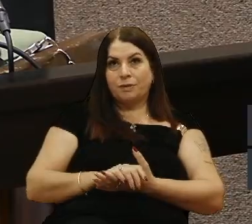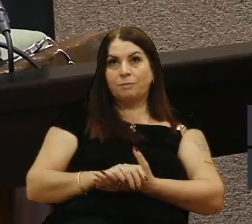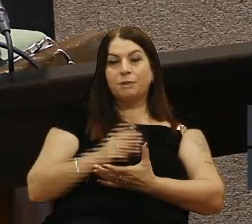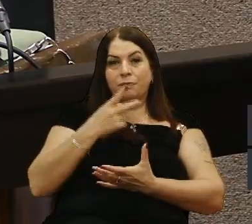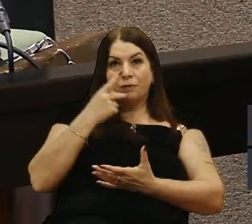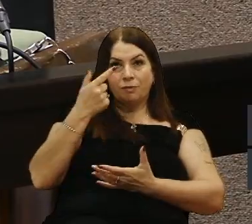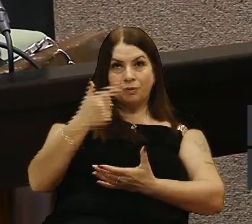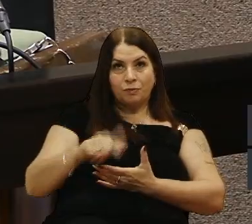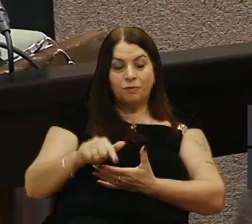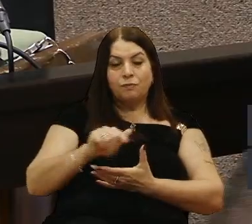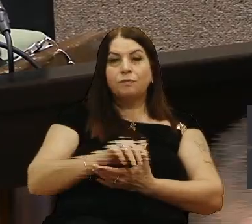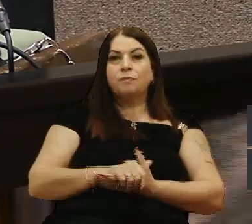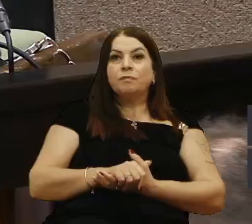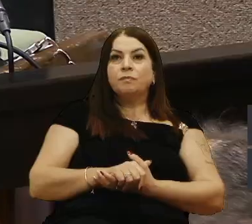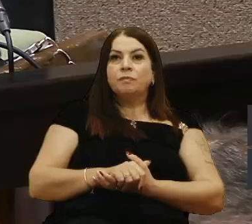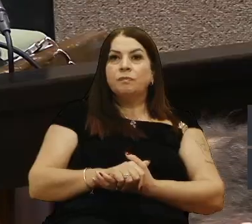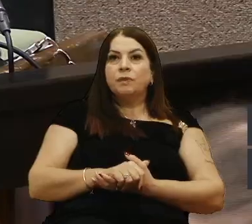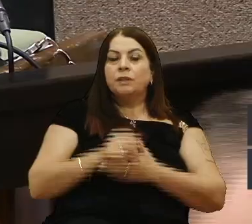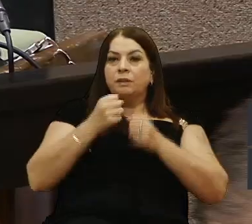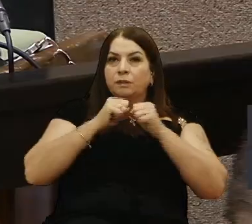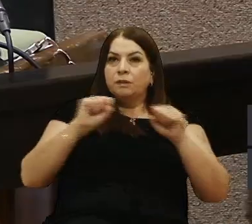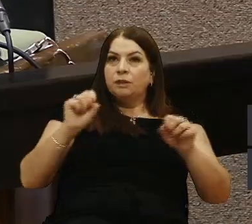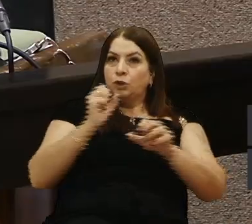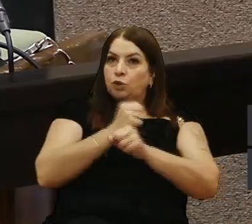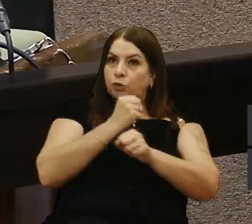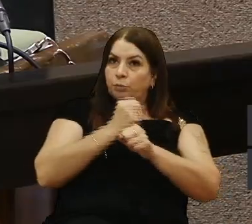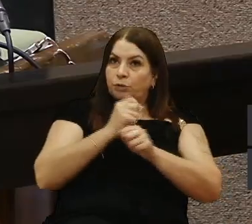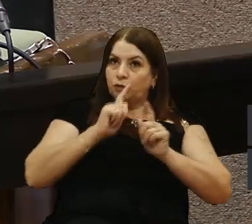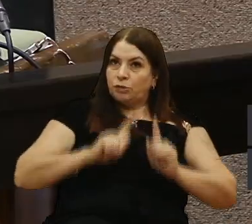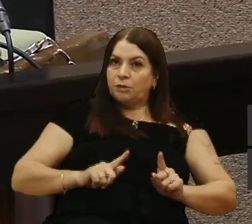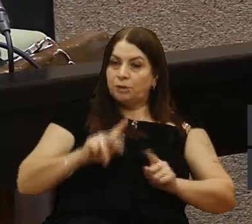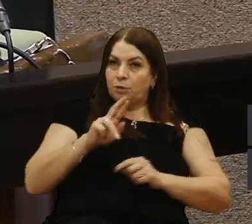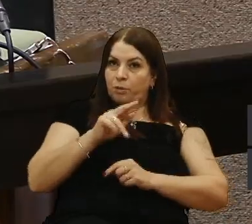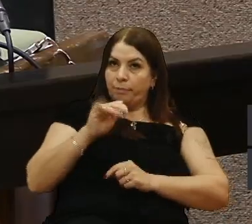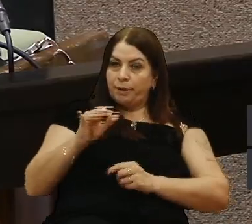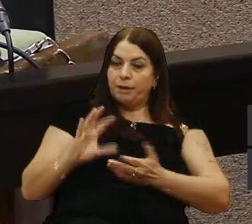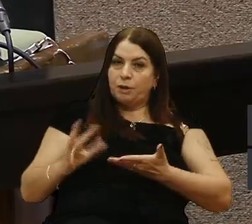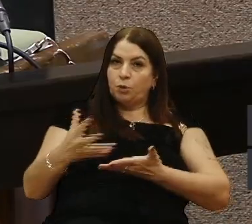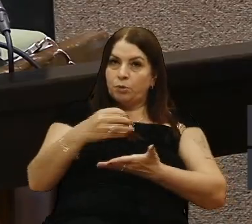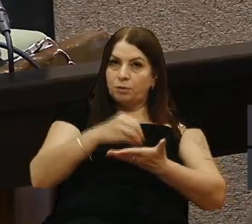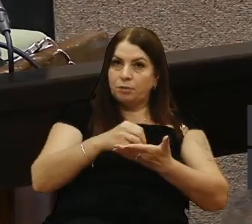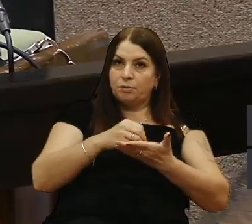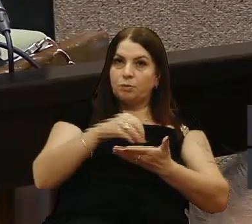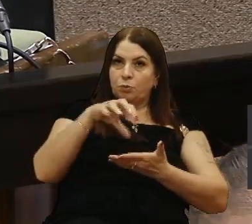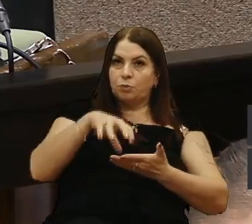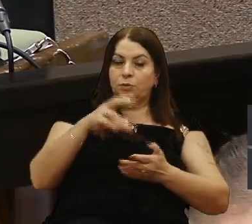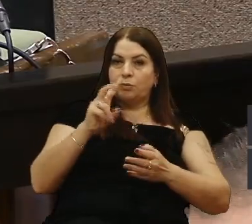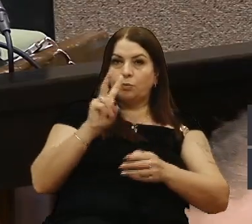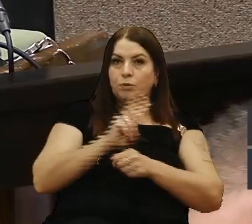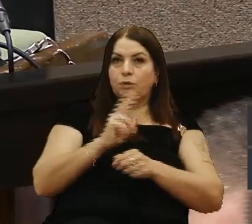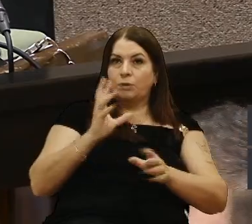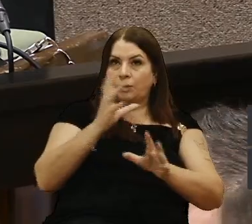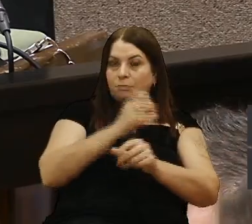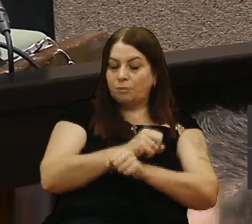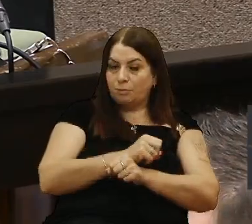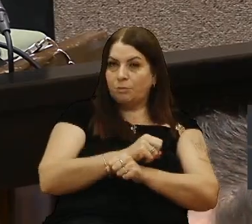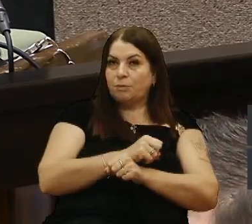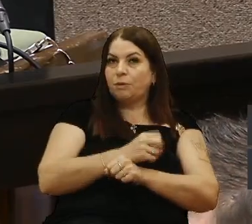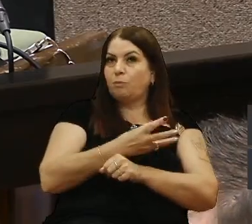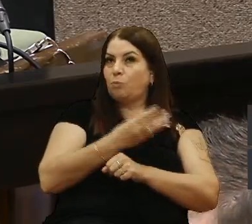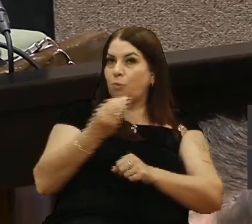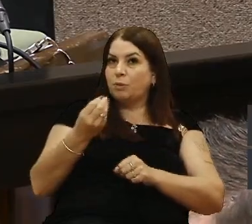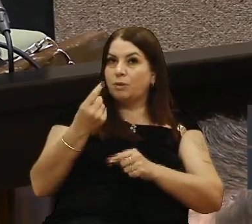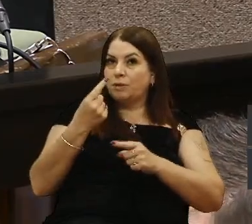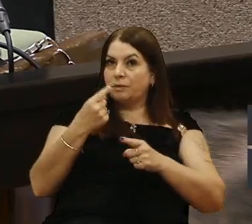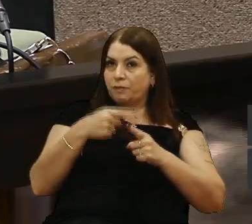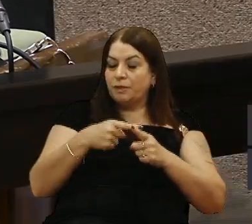friso aqui a questão da Secretaria de Obras, Gestão Urbana e Codeca e o Departamento de Proteção Animal, que a gente vem muitas